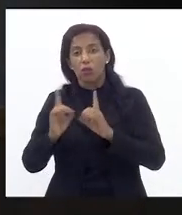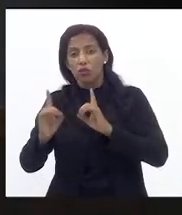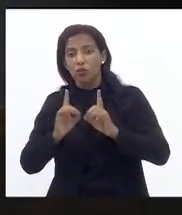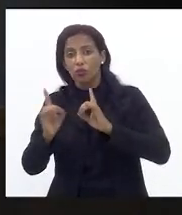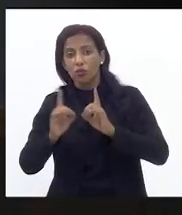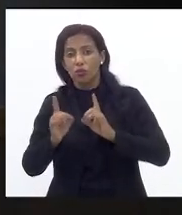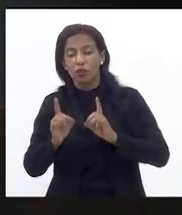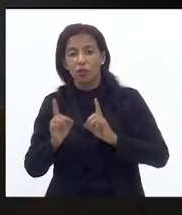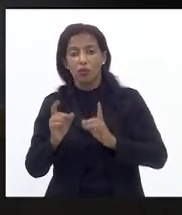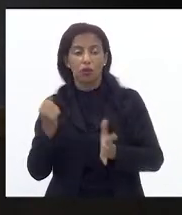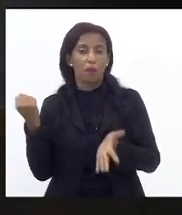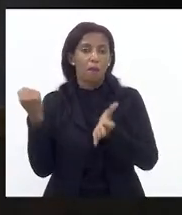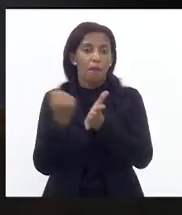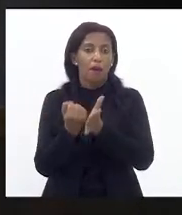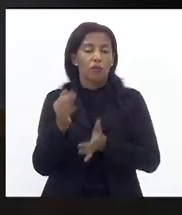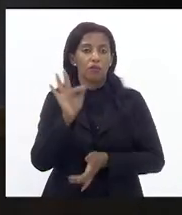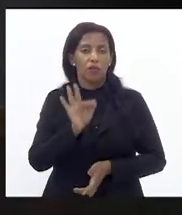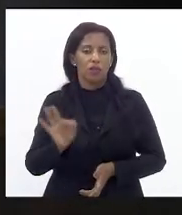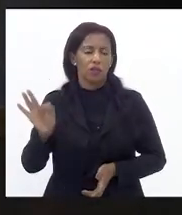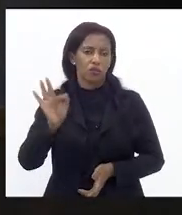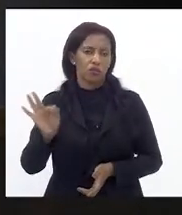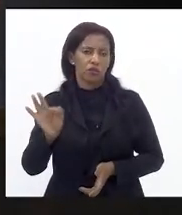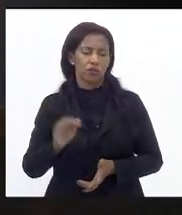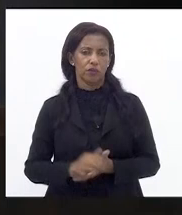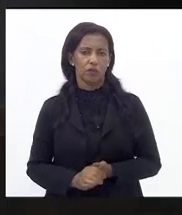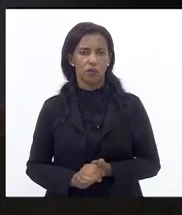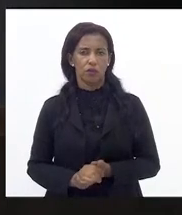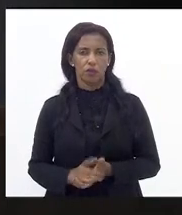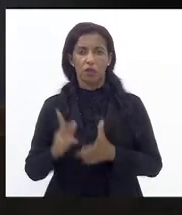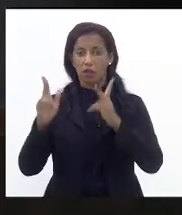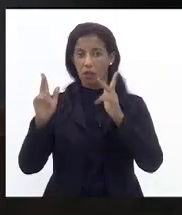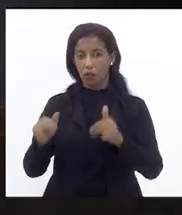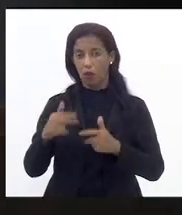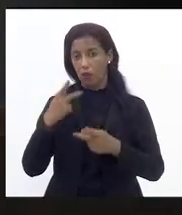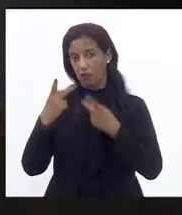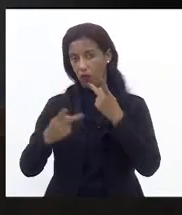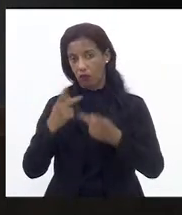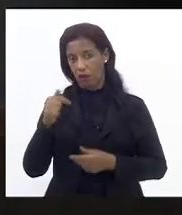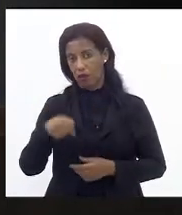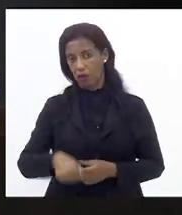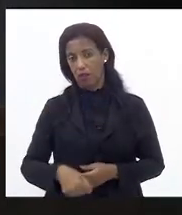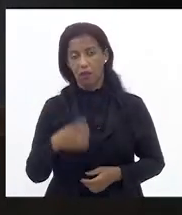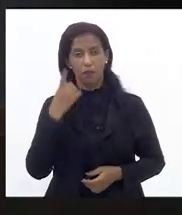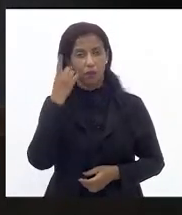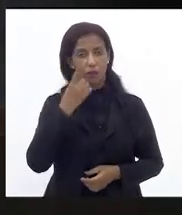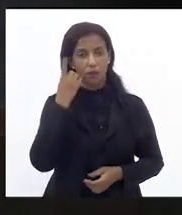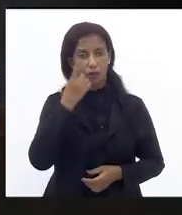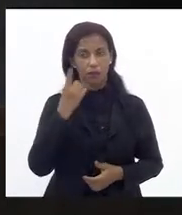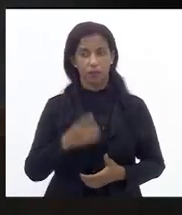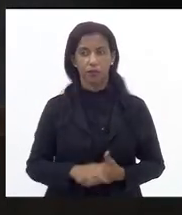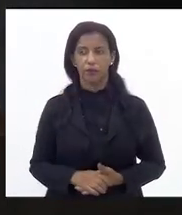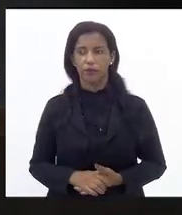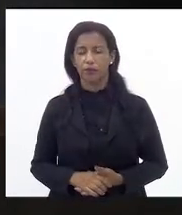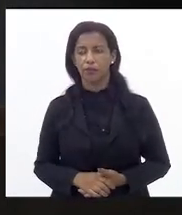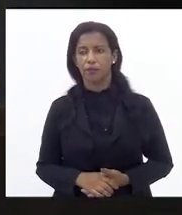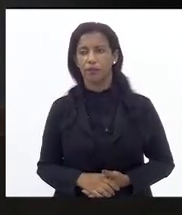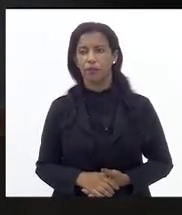discussão sobre o pacto federativo como foi abordado aqui pelo deputado